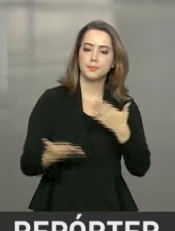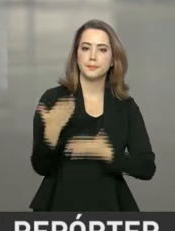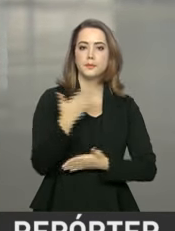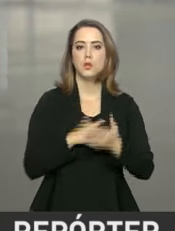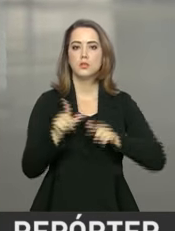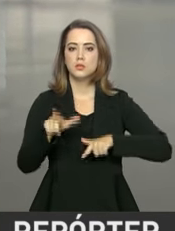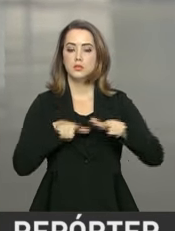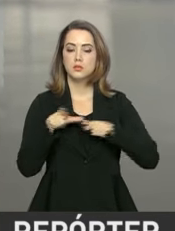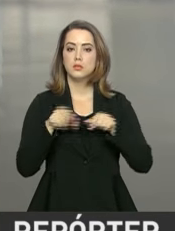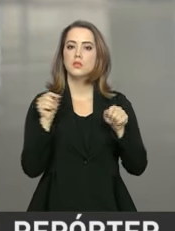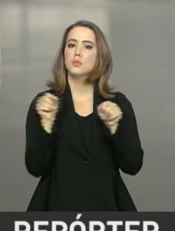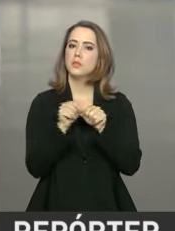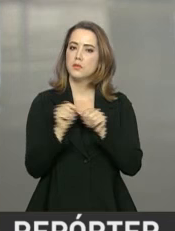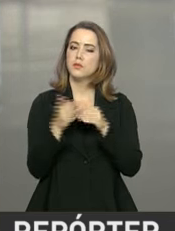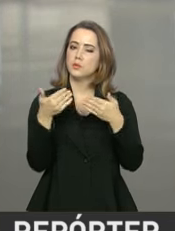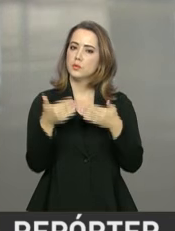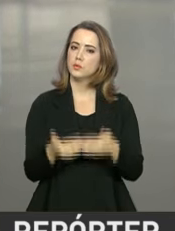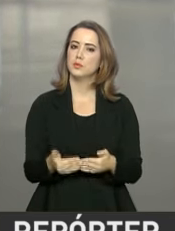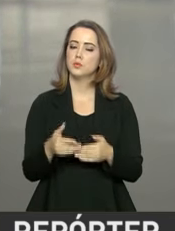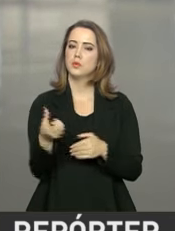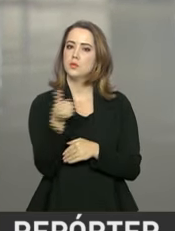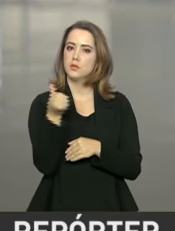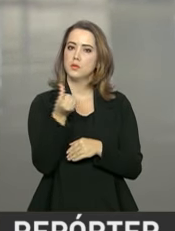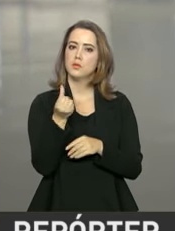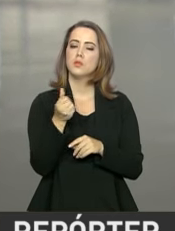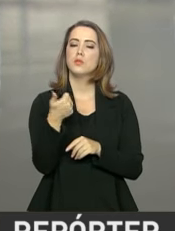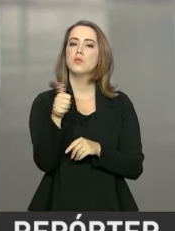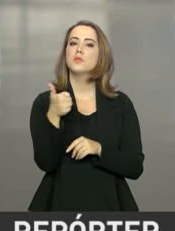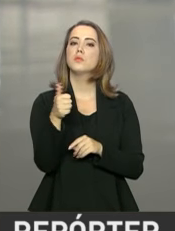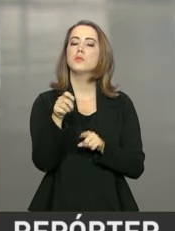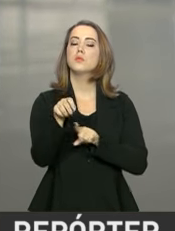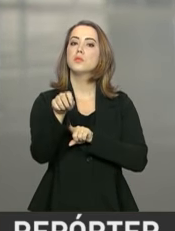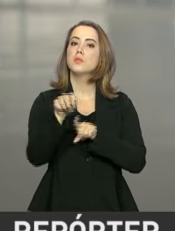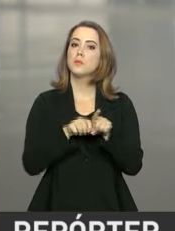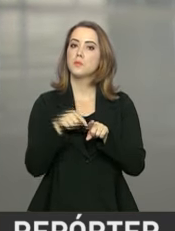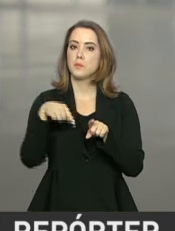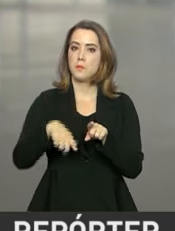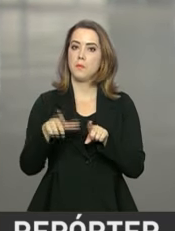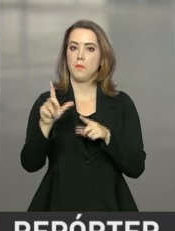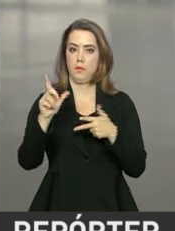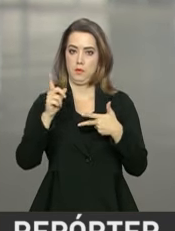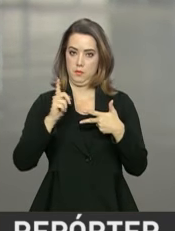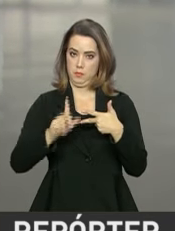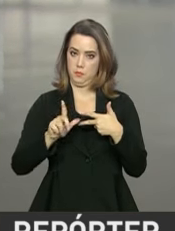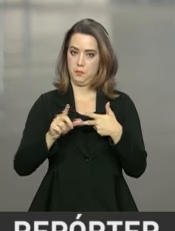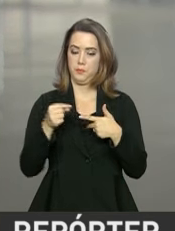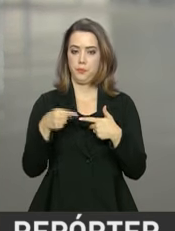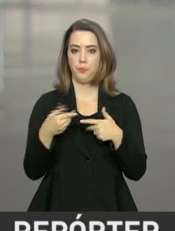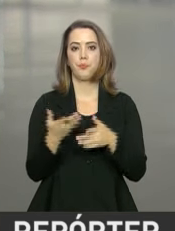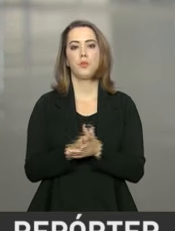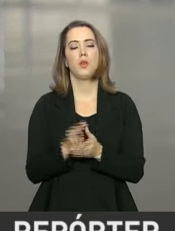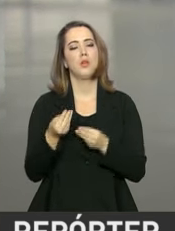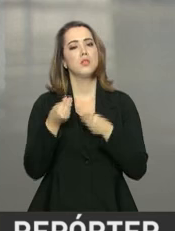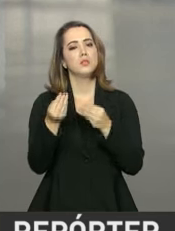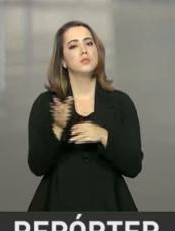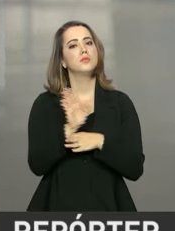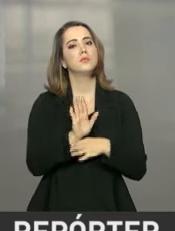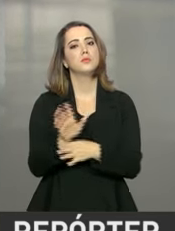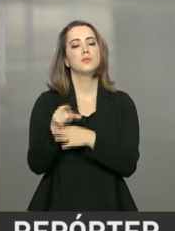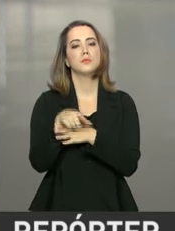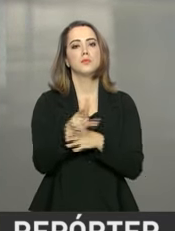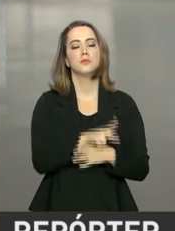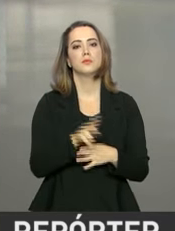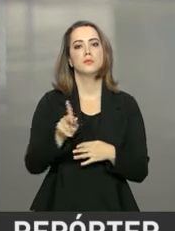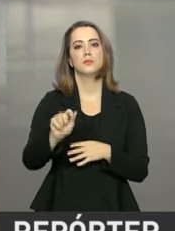desenvolvido pela frente nos seis primeiros meses no legislativo esta manifestação de apoio ao presidente exercício Michel Temer